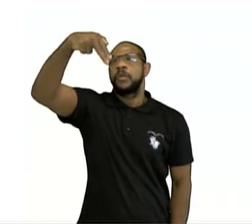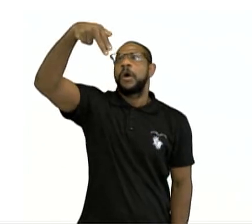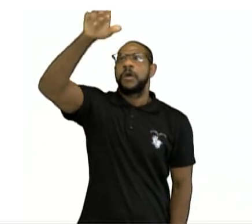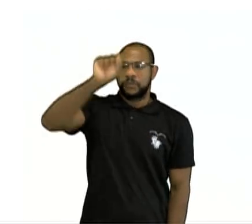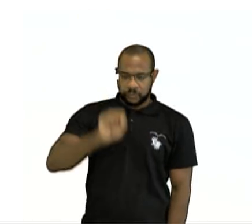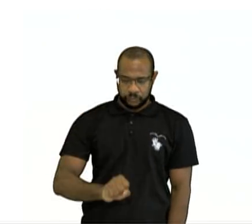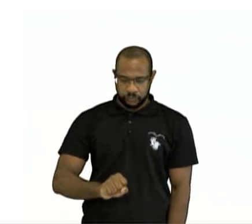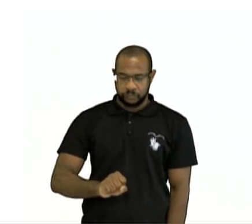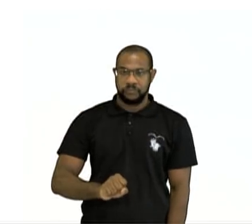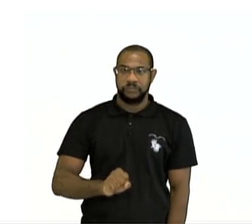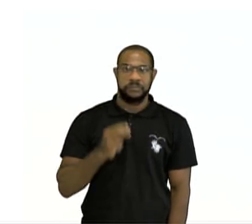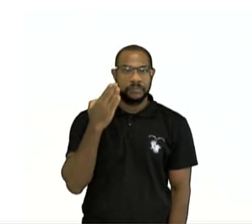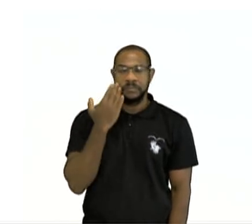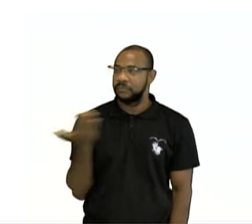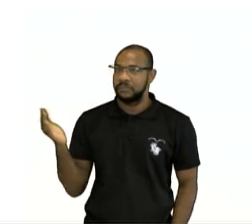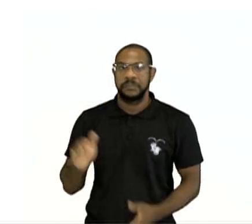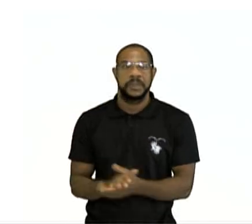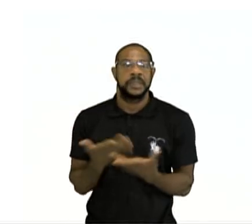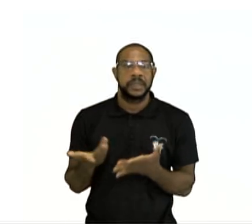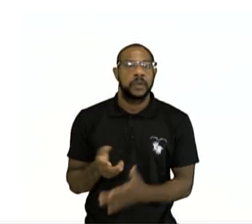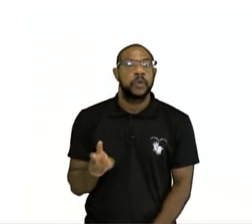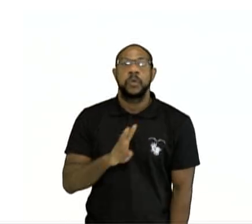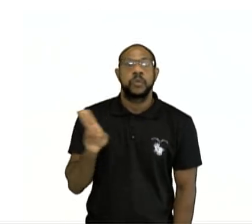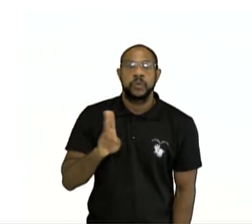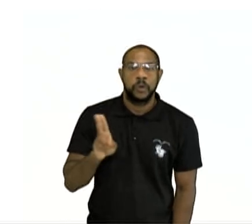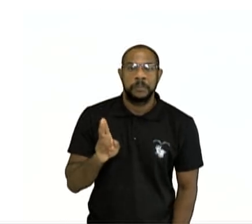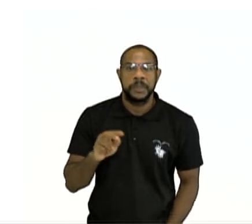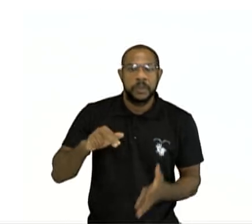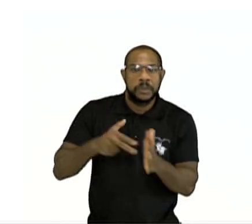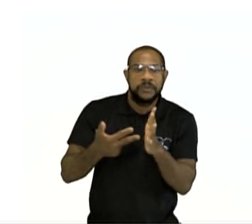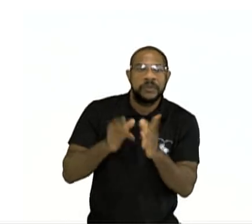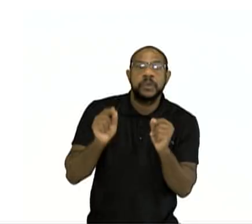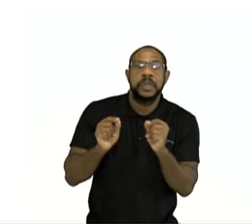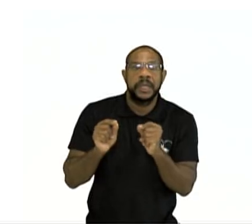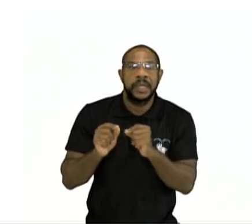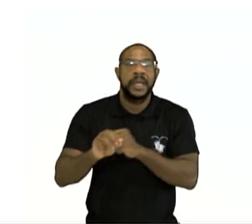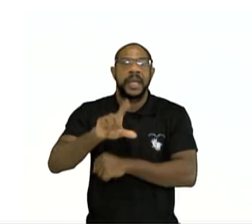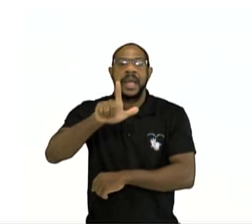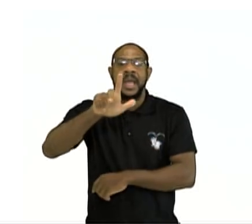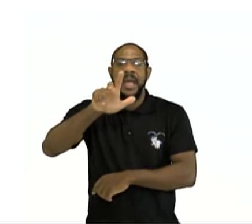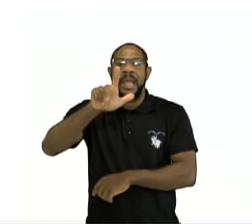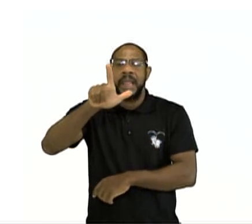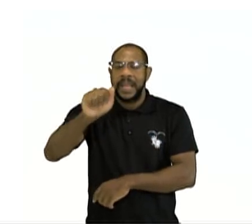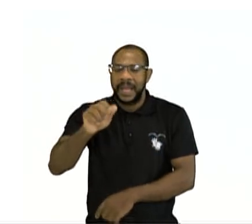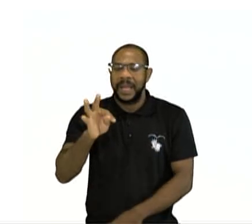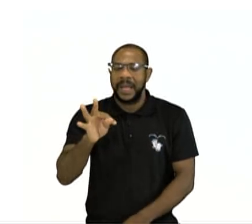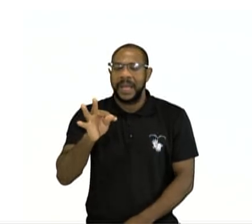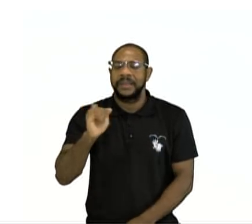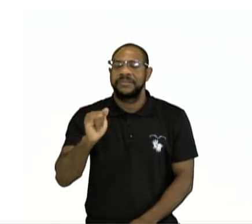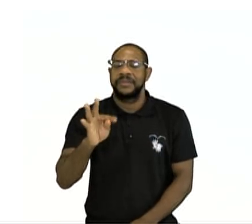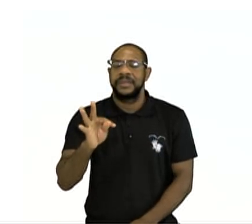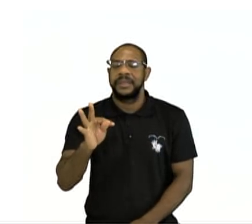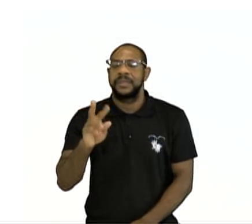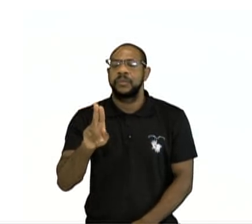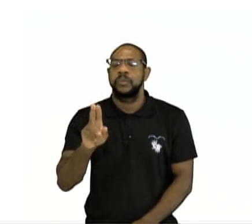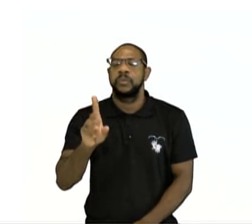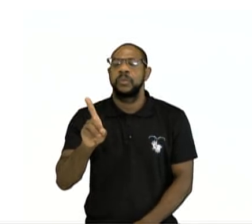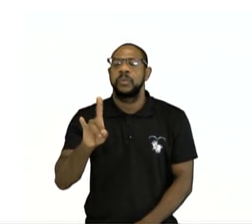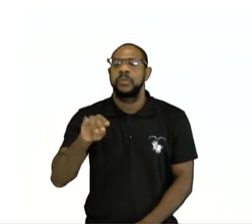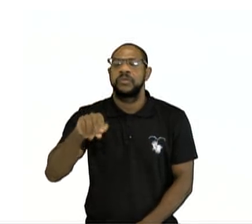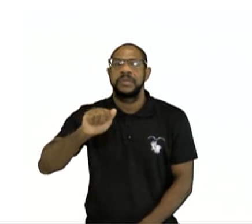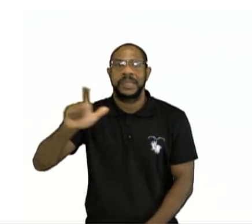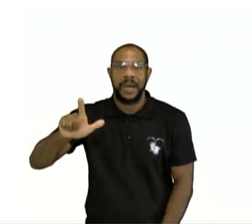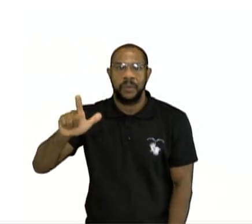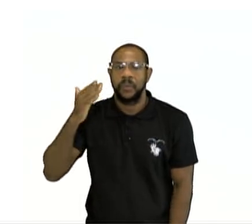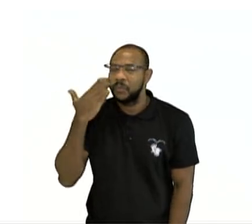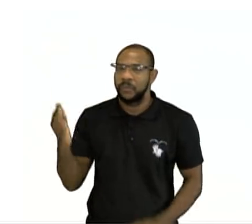ali extensão latitudinal. E a variedade de paisagens. Qual é a relação entre o Brasil ser extenso no sentido